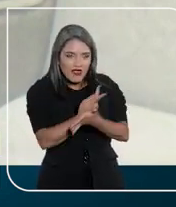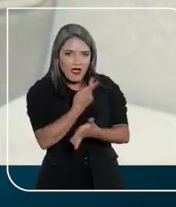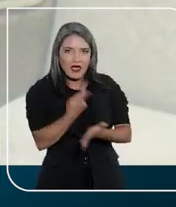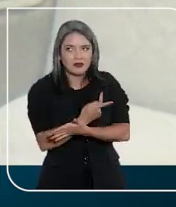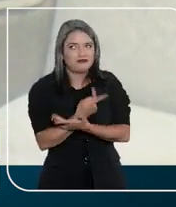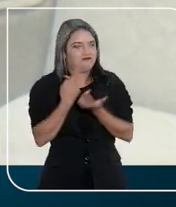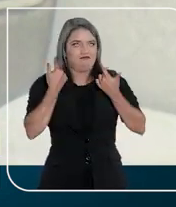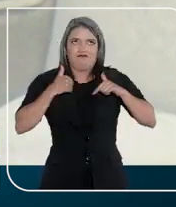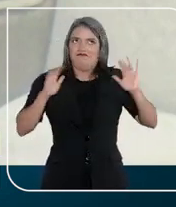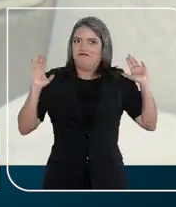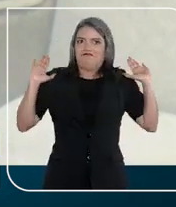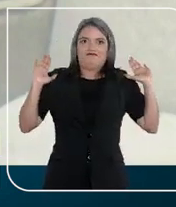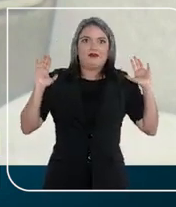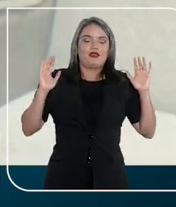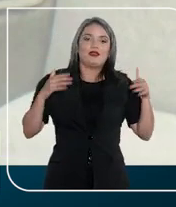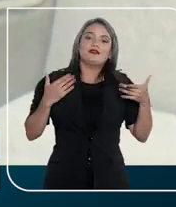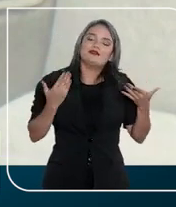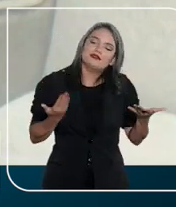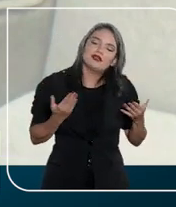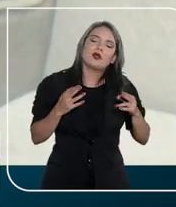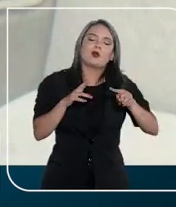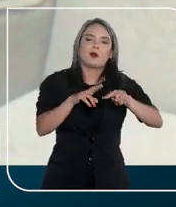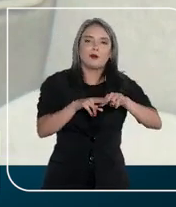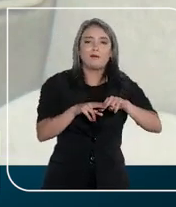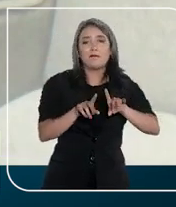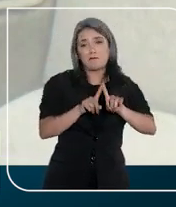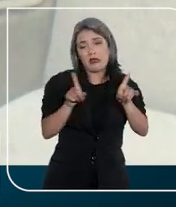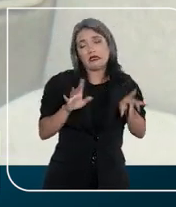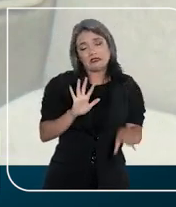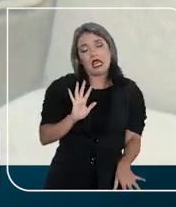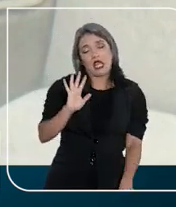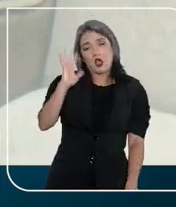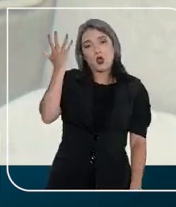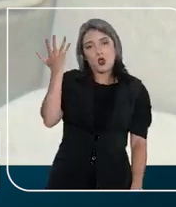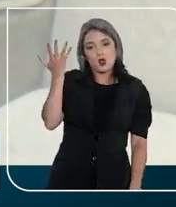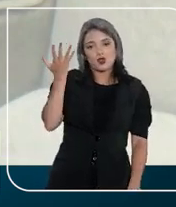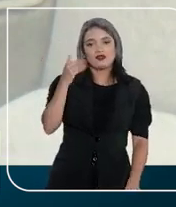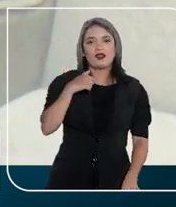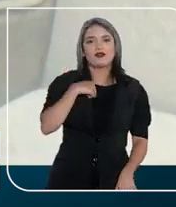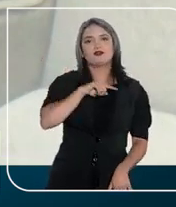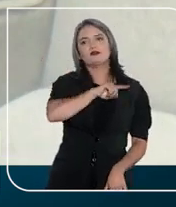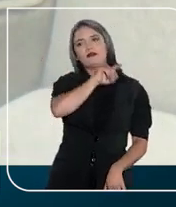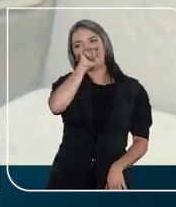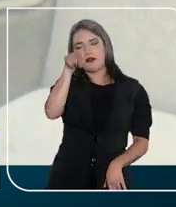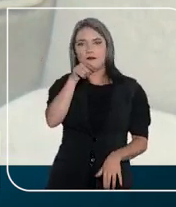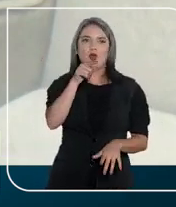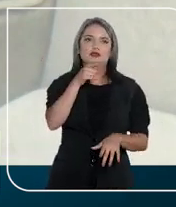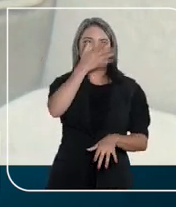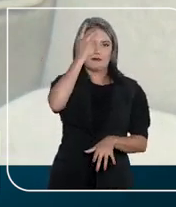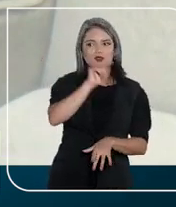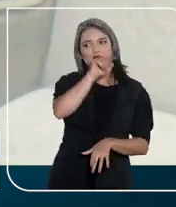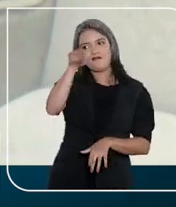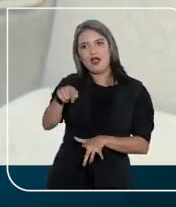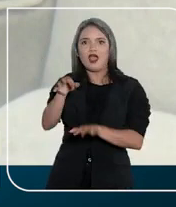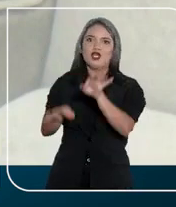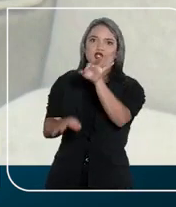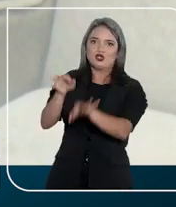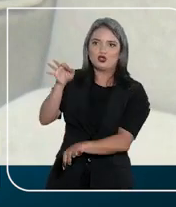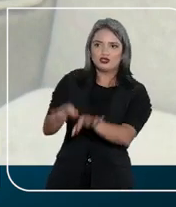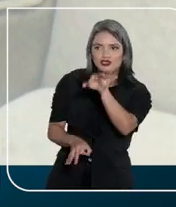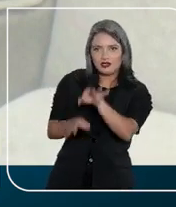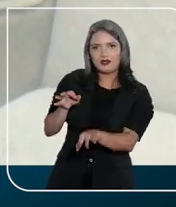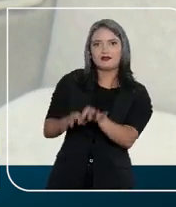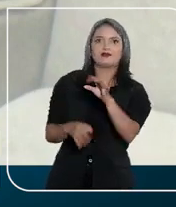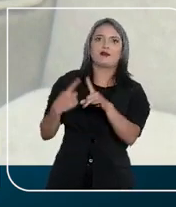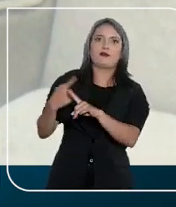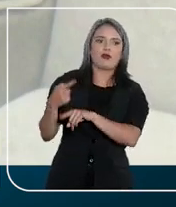né? Então, é muito mais comum que esse questionamento acabe sendo levado para o Poder Judiciário,